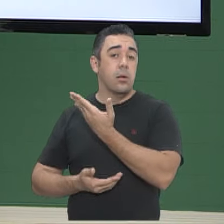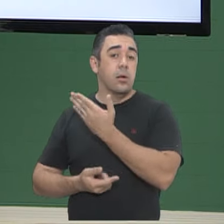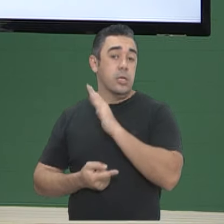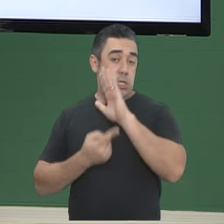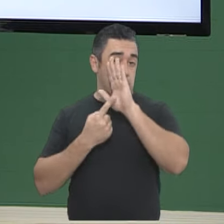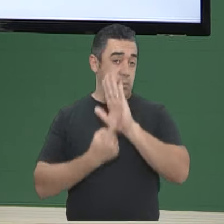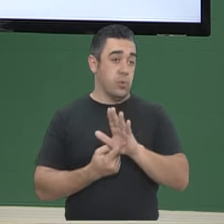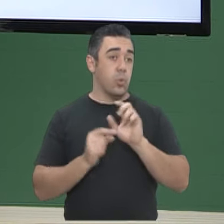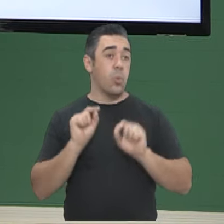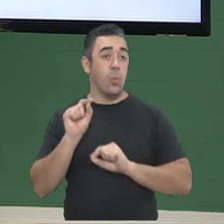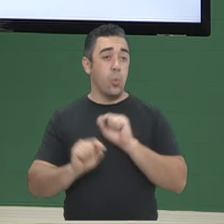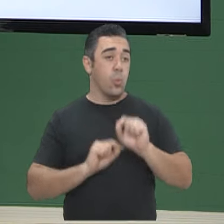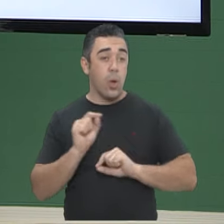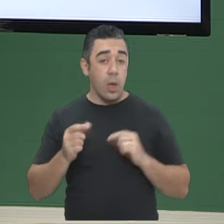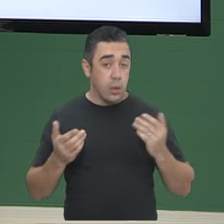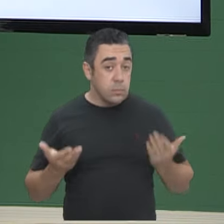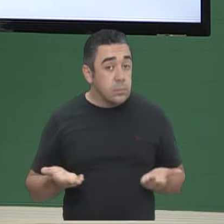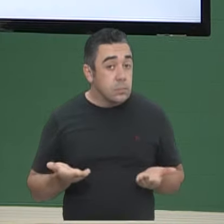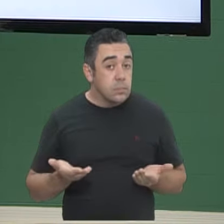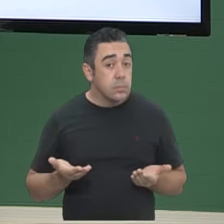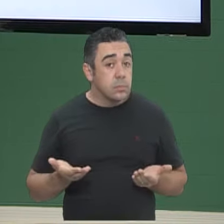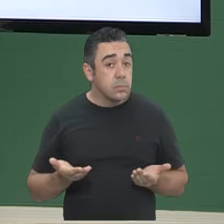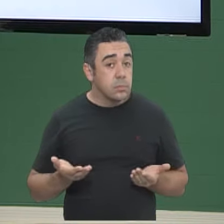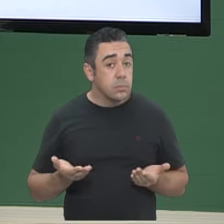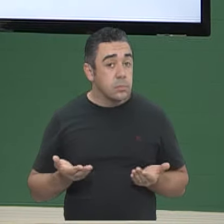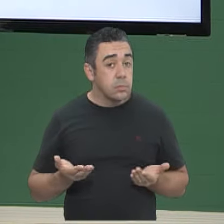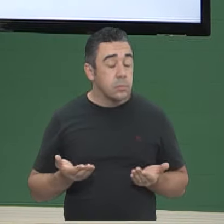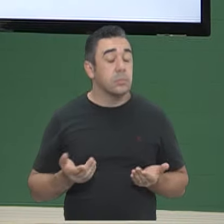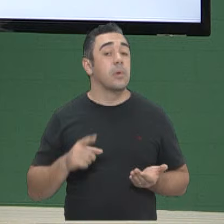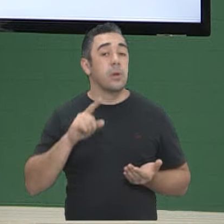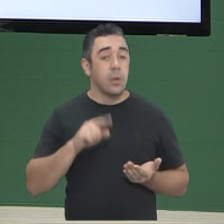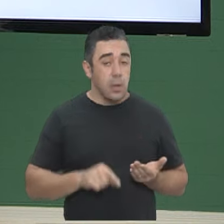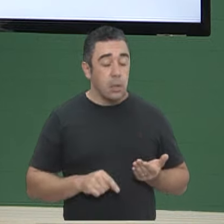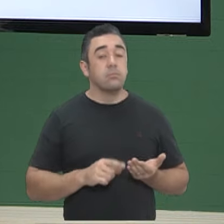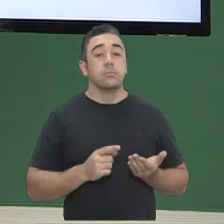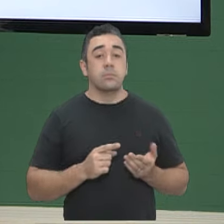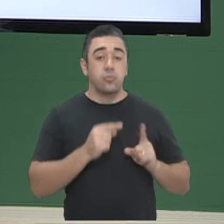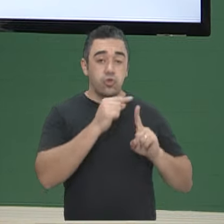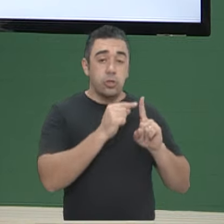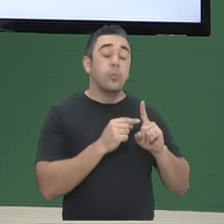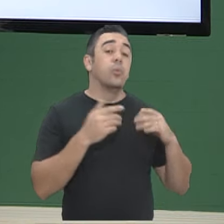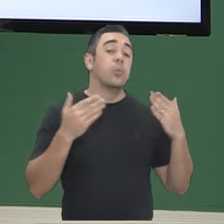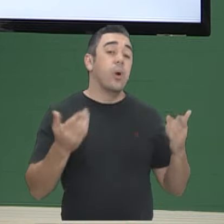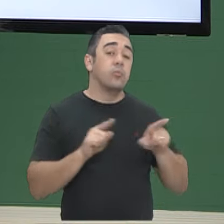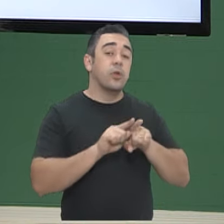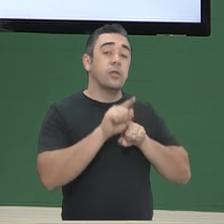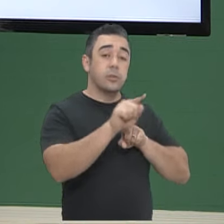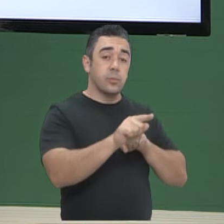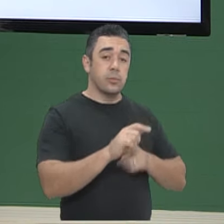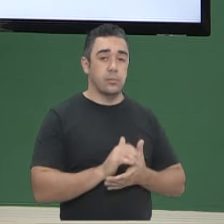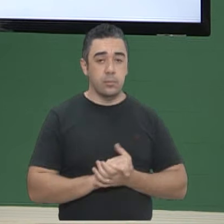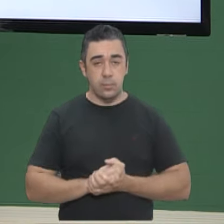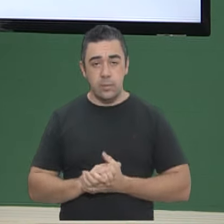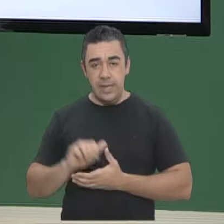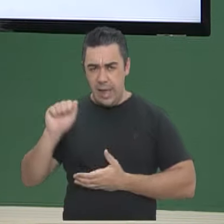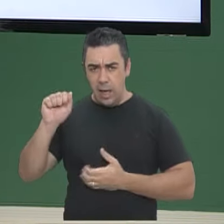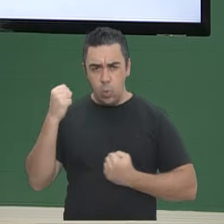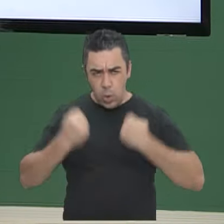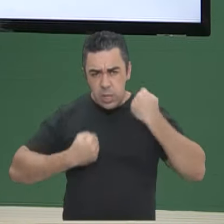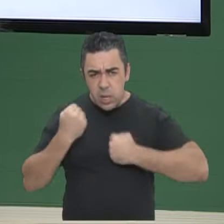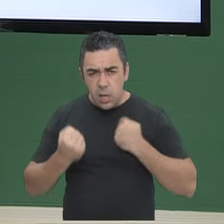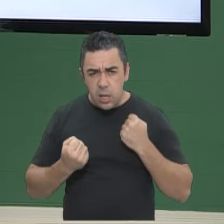uma modalidade do atletismo. Qual modalidade é essa? Alternativa A,